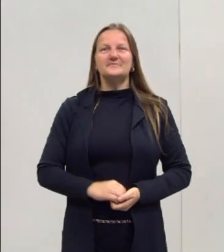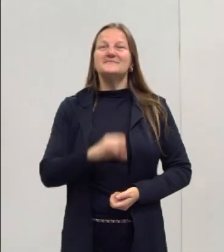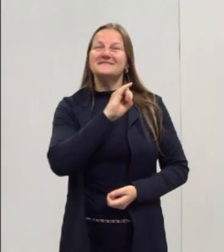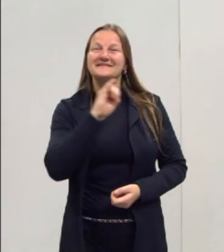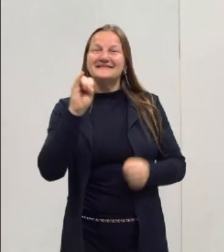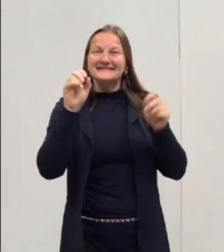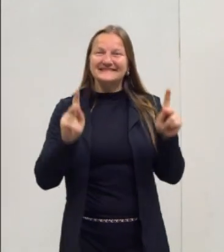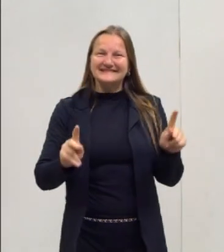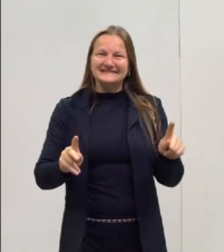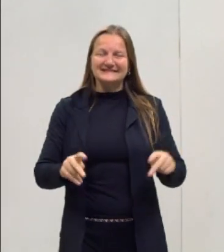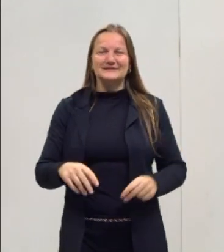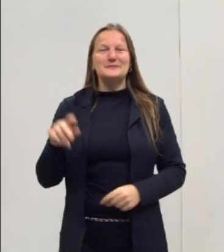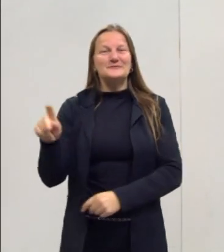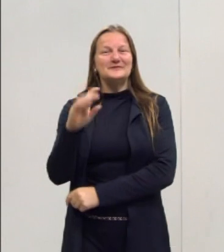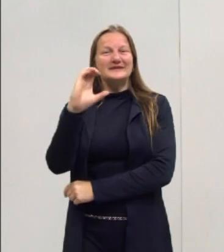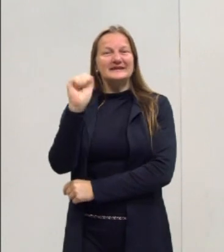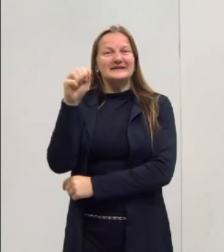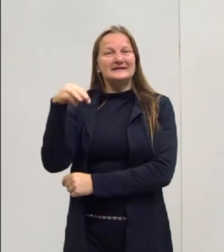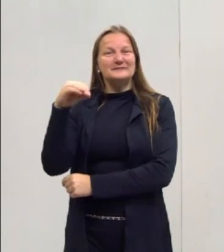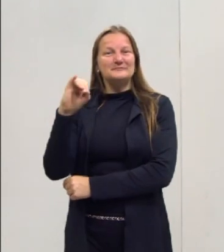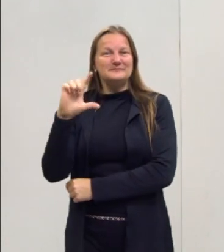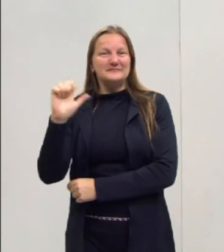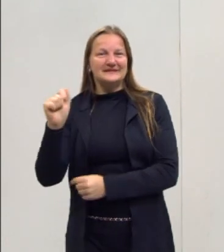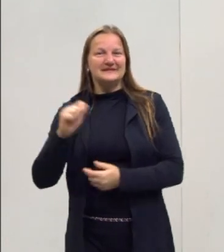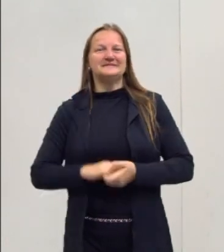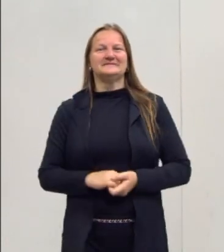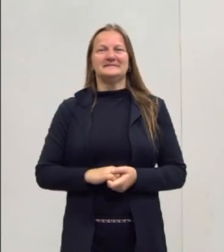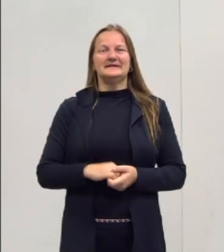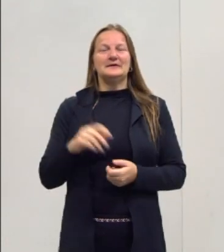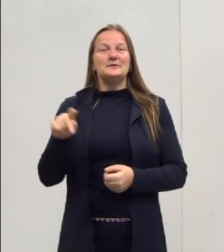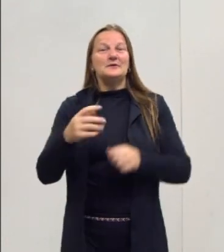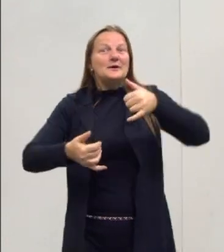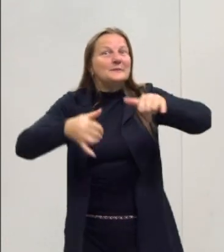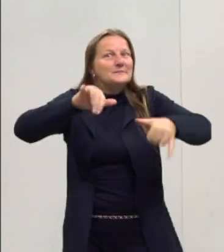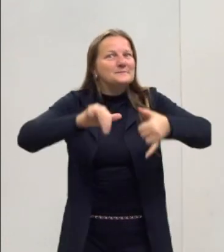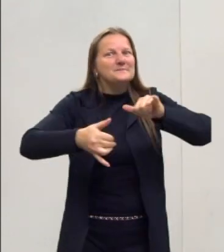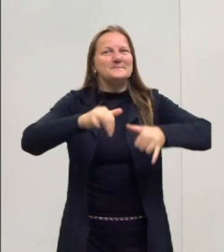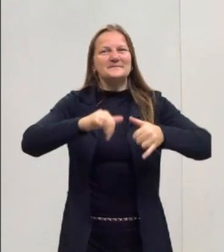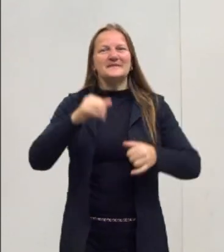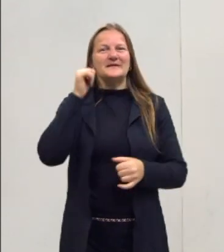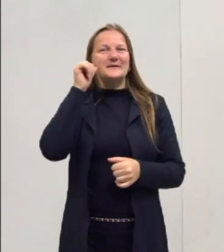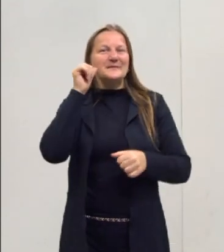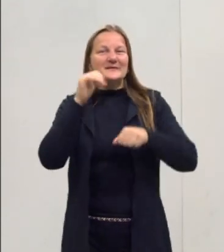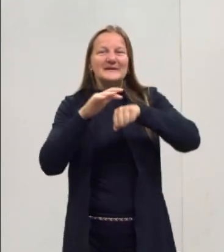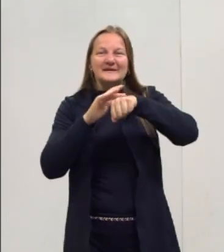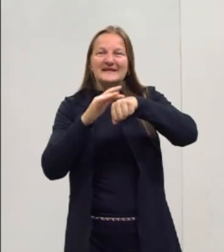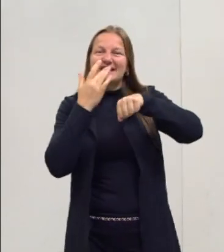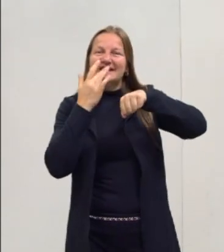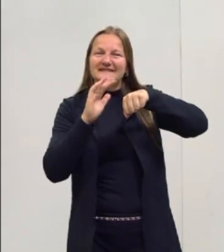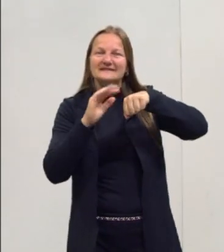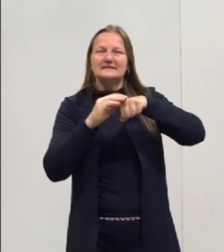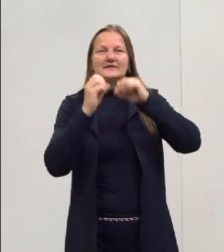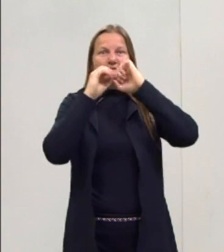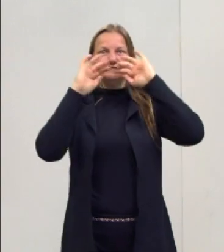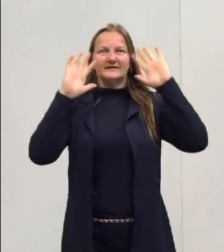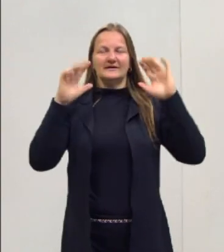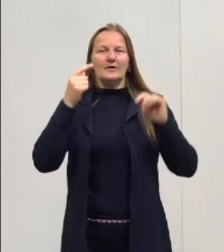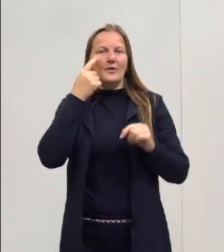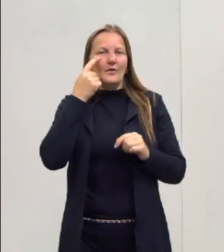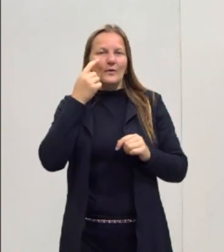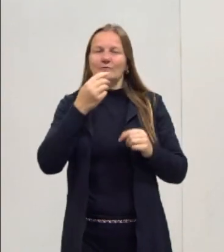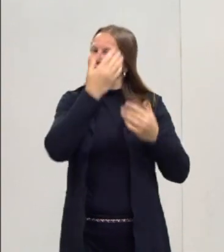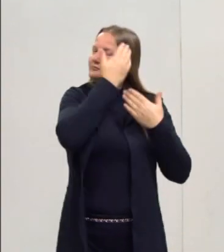o Olá pessoal eu sou professora Camila grandini só professora de química sou uma mulher branca e de pele clara olhos